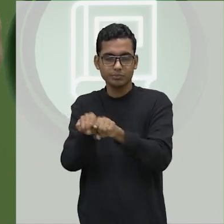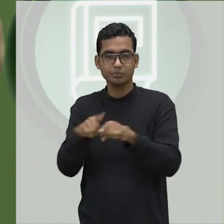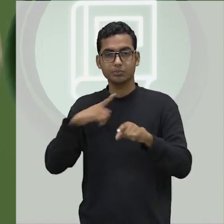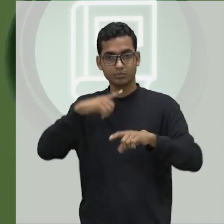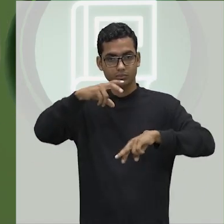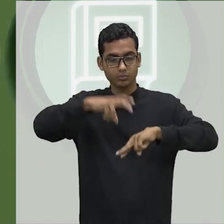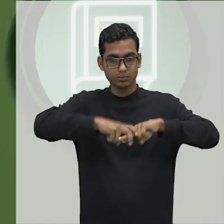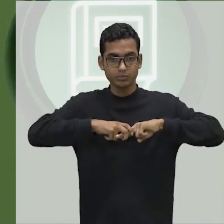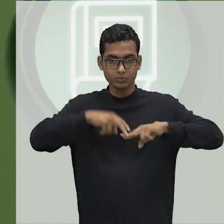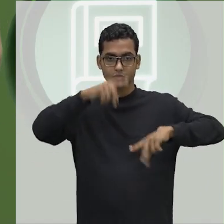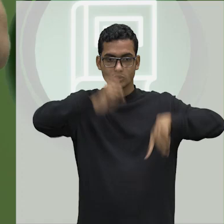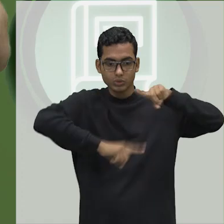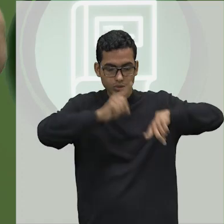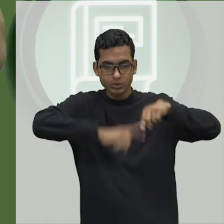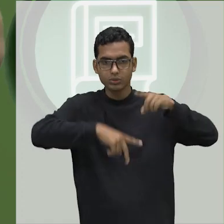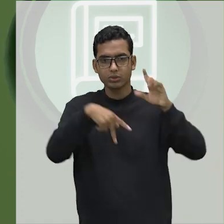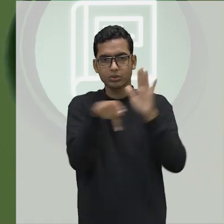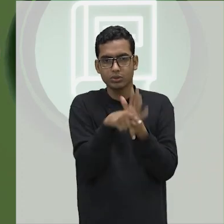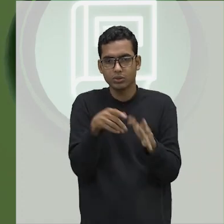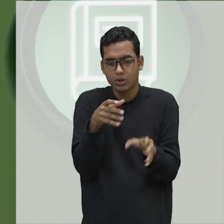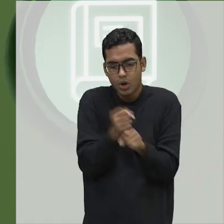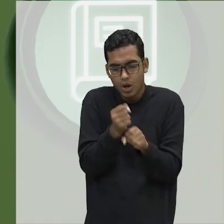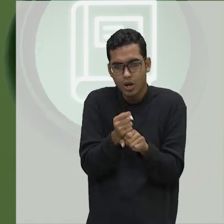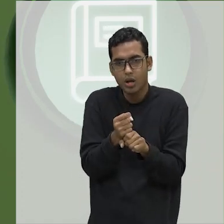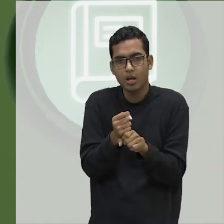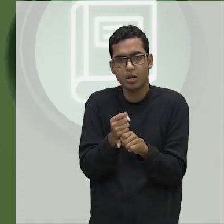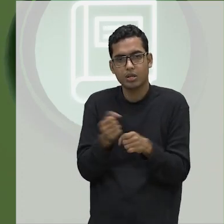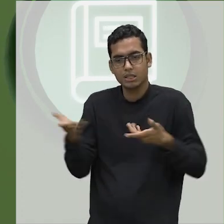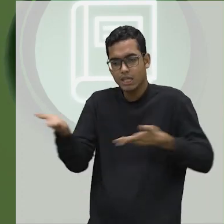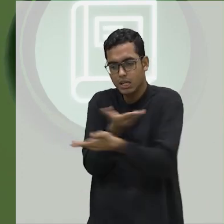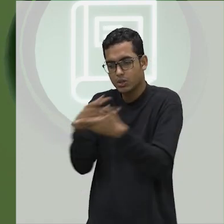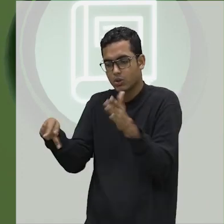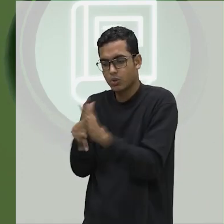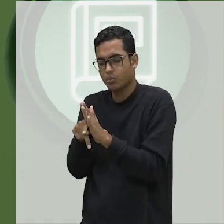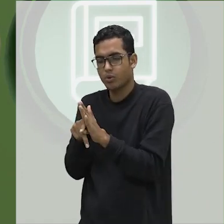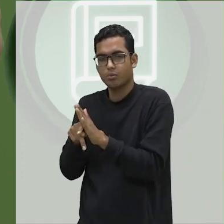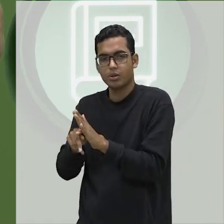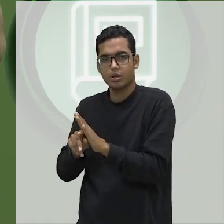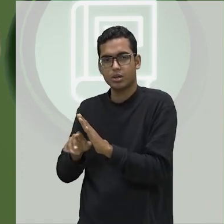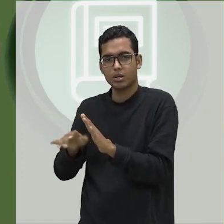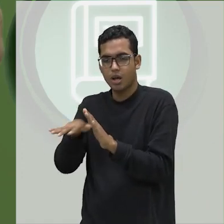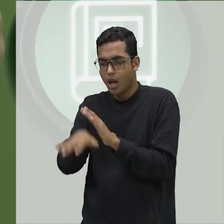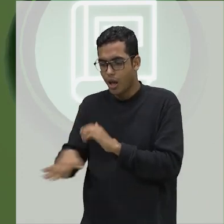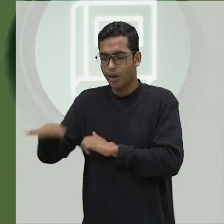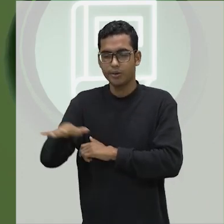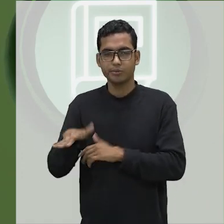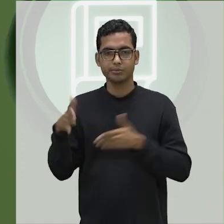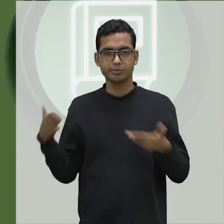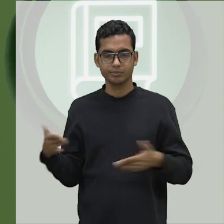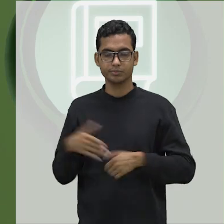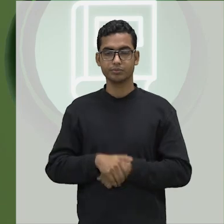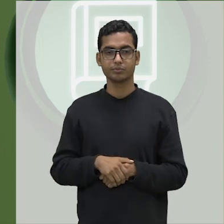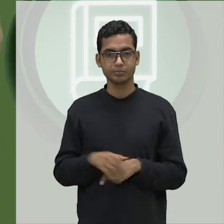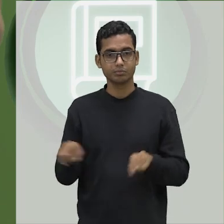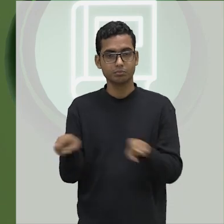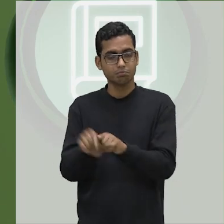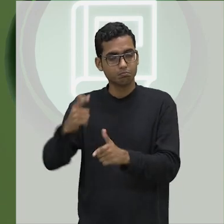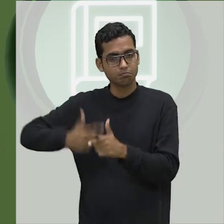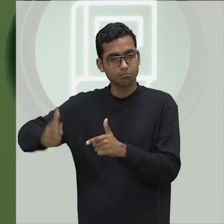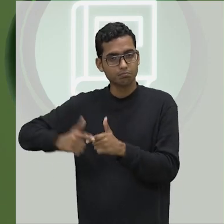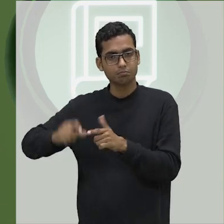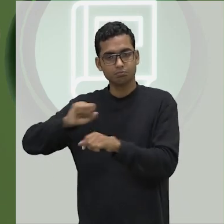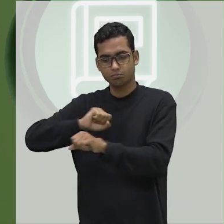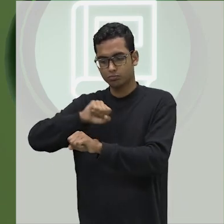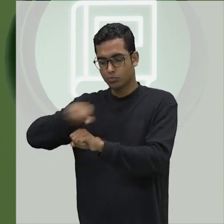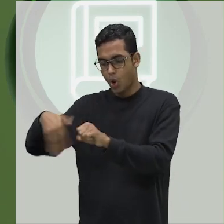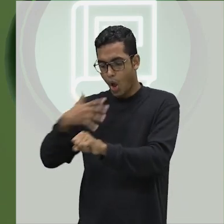medida interagiram com o sistema. E aí? Certo? Outro problema ali da mecânica quântica é a questão da não localidade mesmo. Por